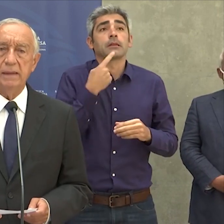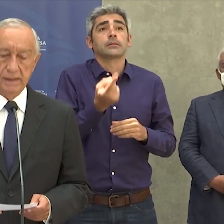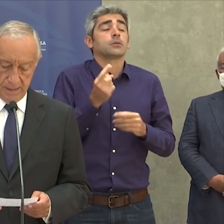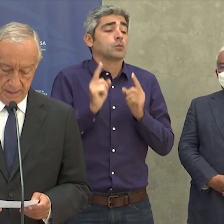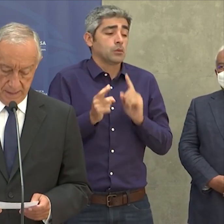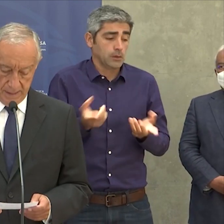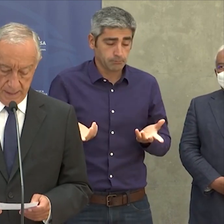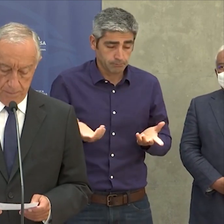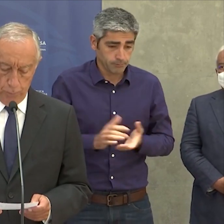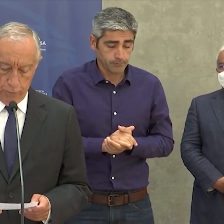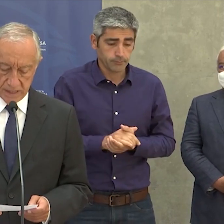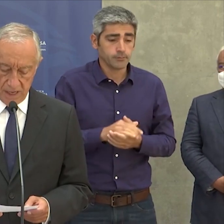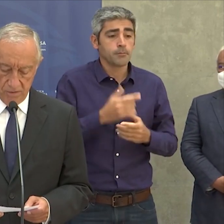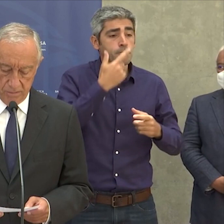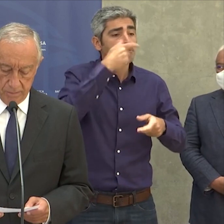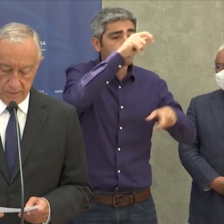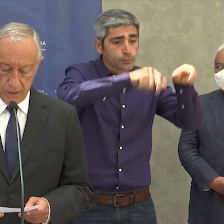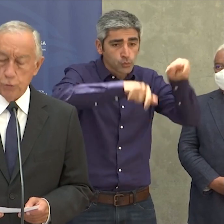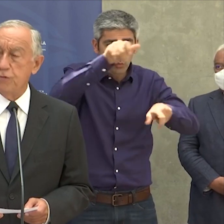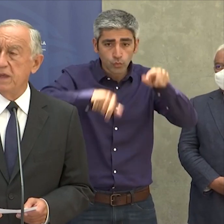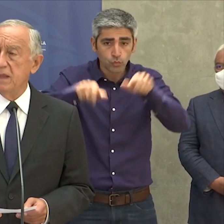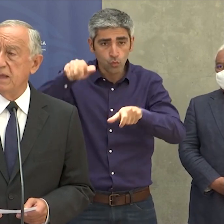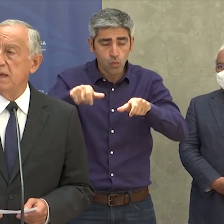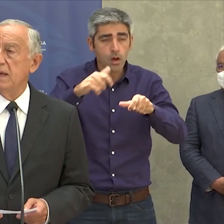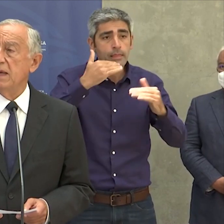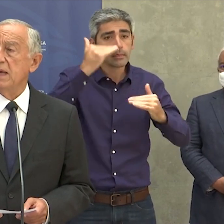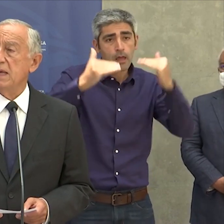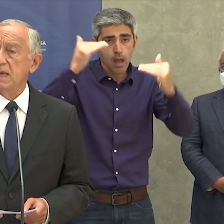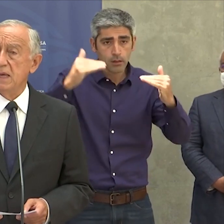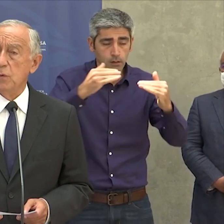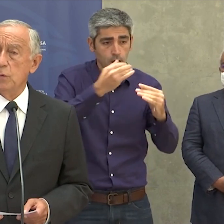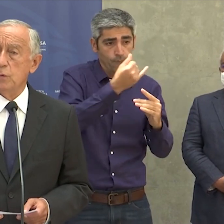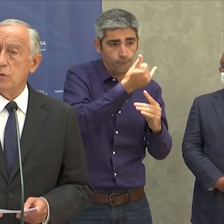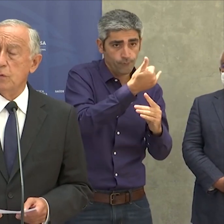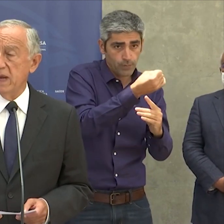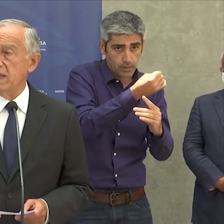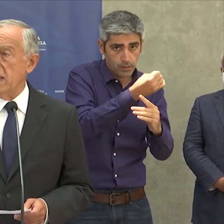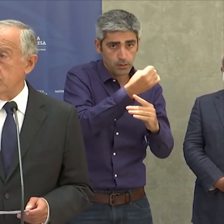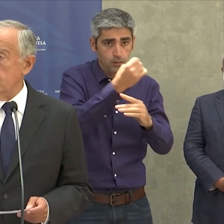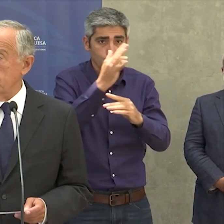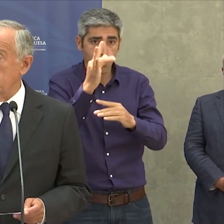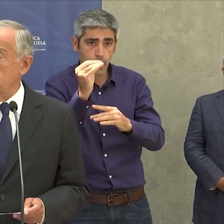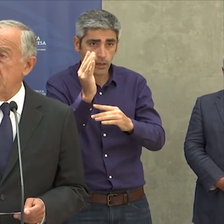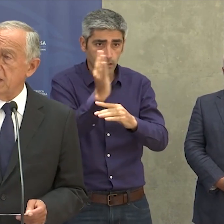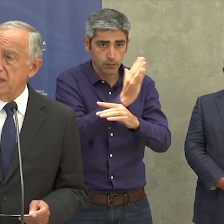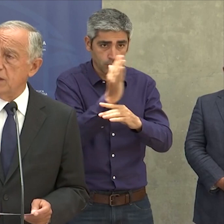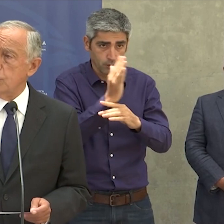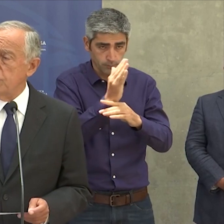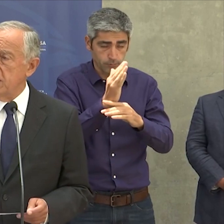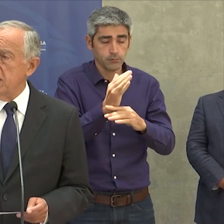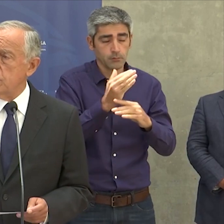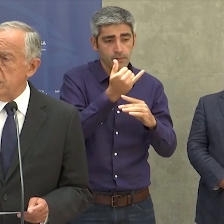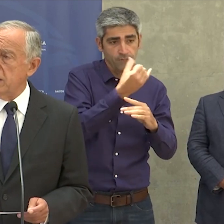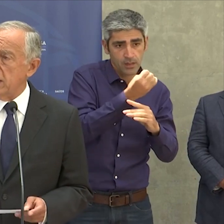tem a população entre os 20 e os 40 anos, nomeadamente